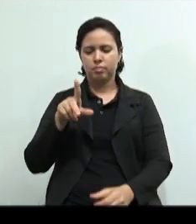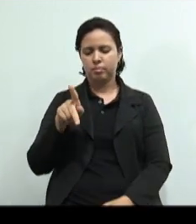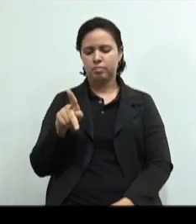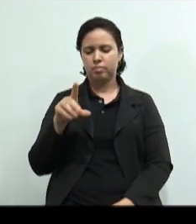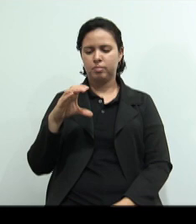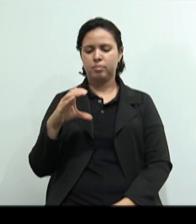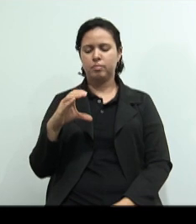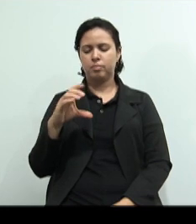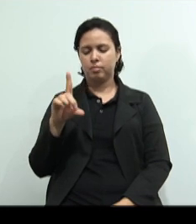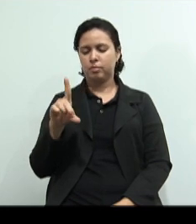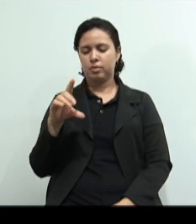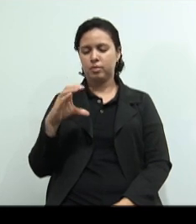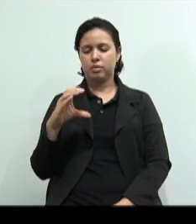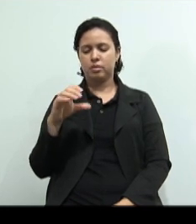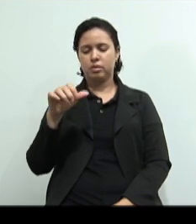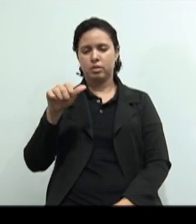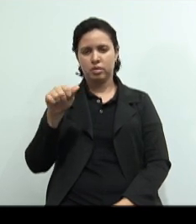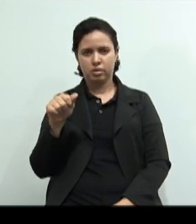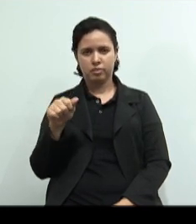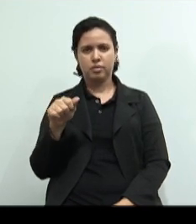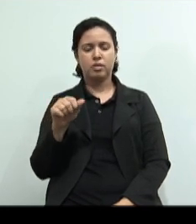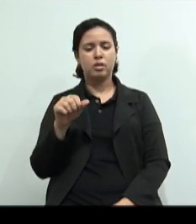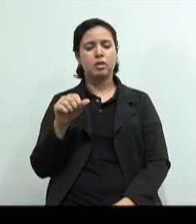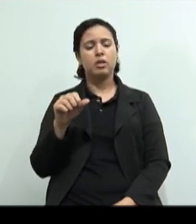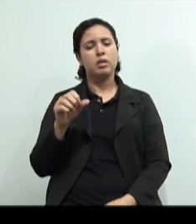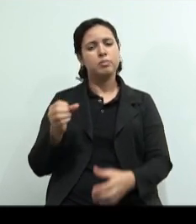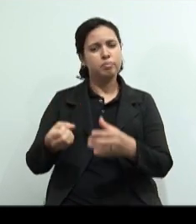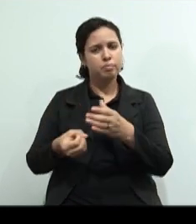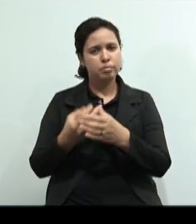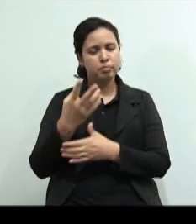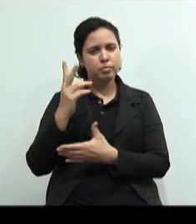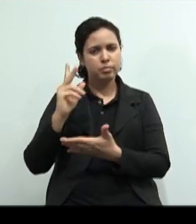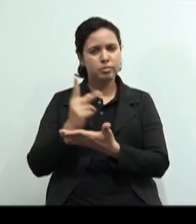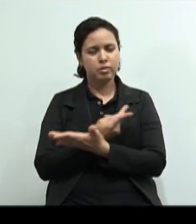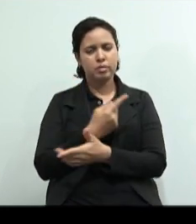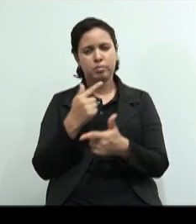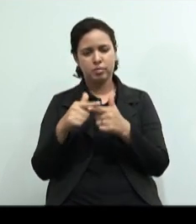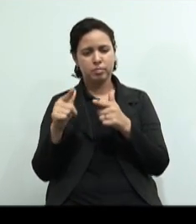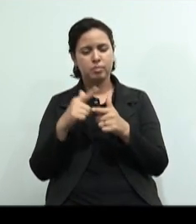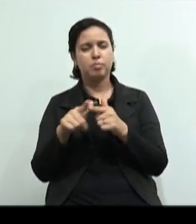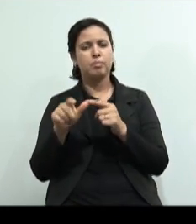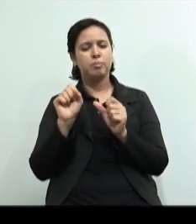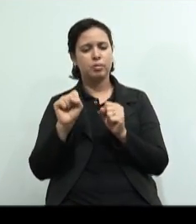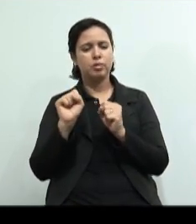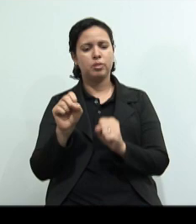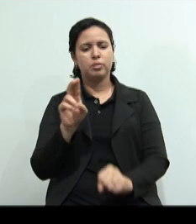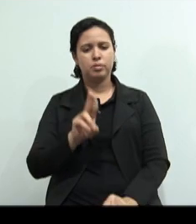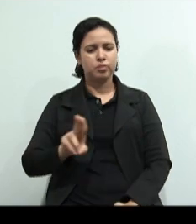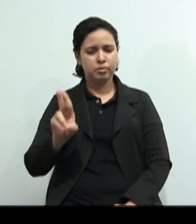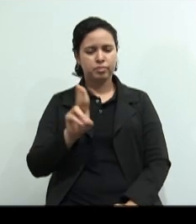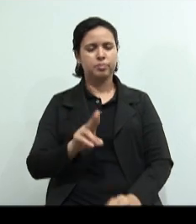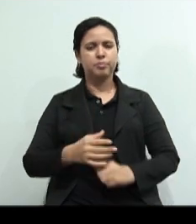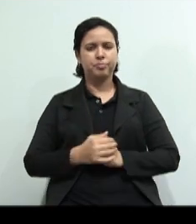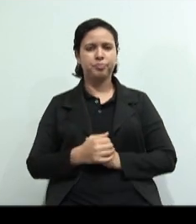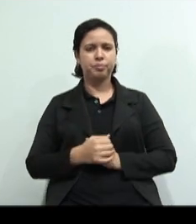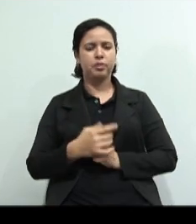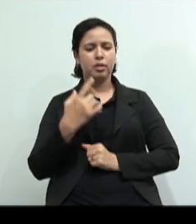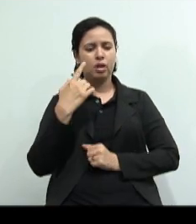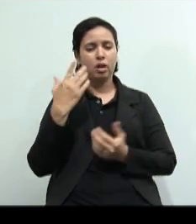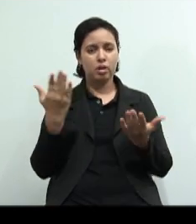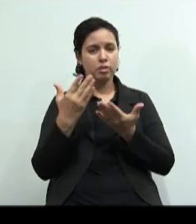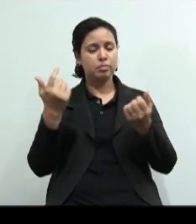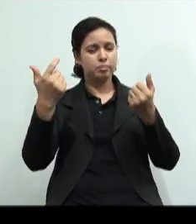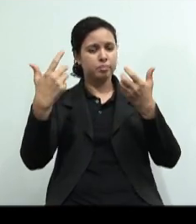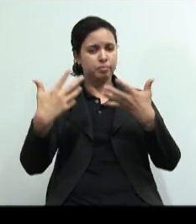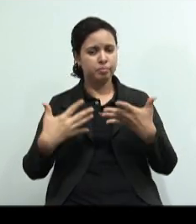aplicar o ciclo do PDCA para resolver aquela situação, ok? Muito bem. Vamos começar